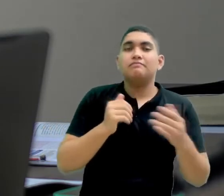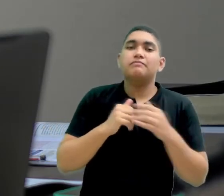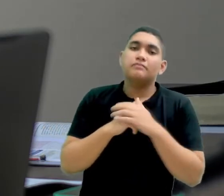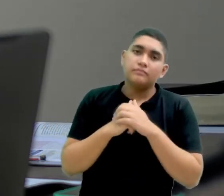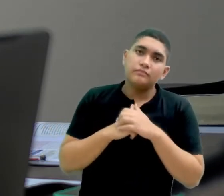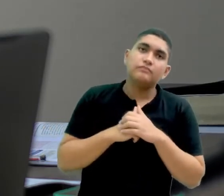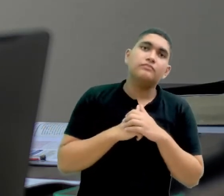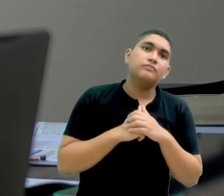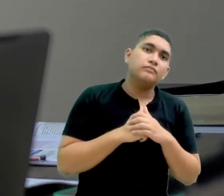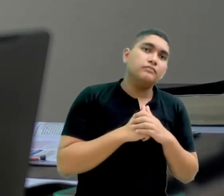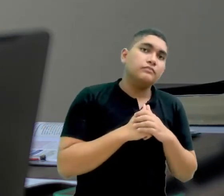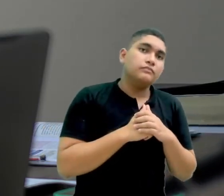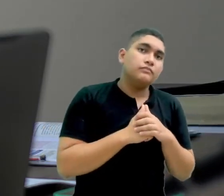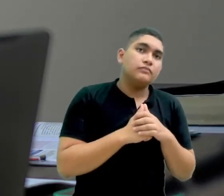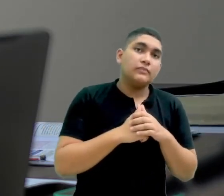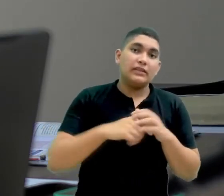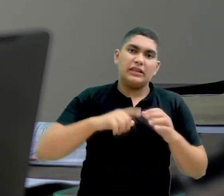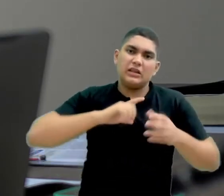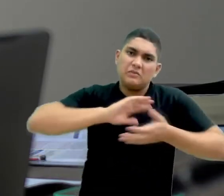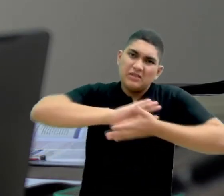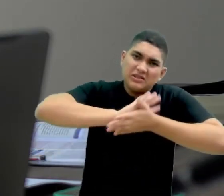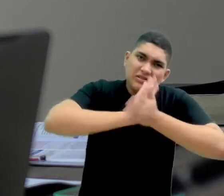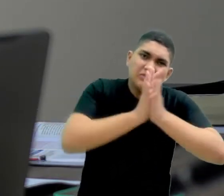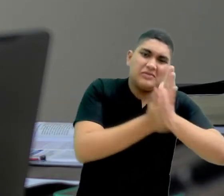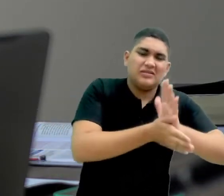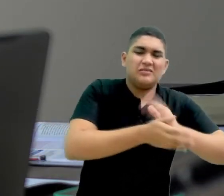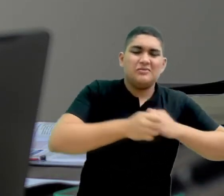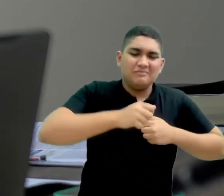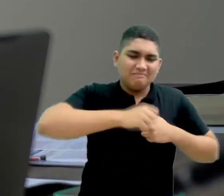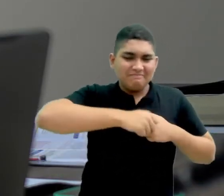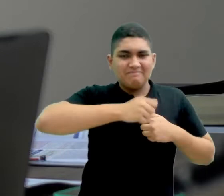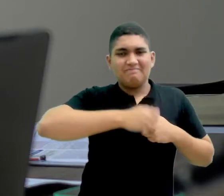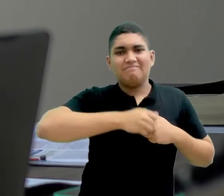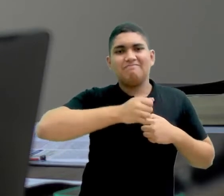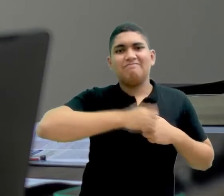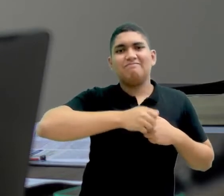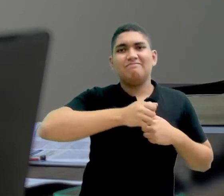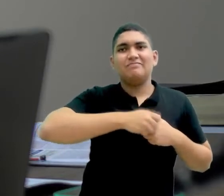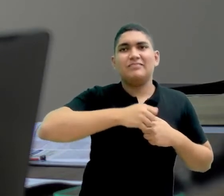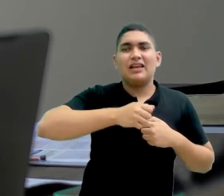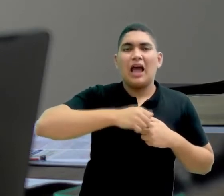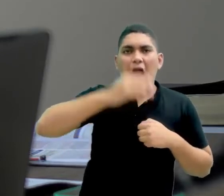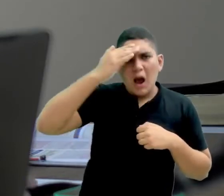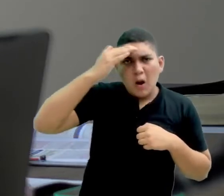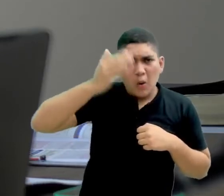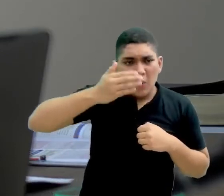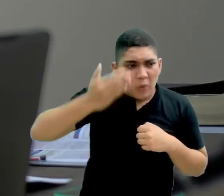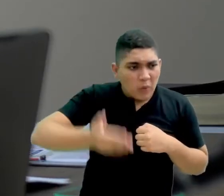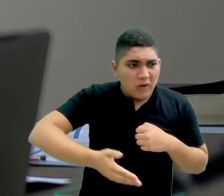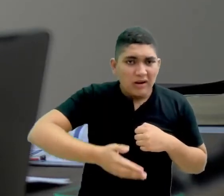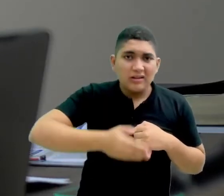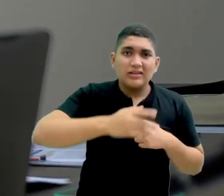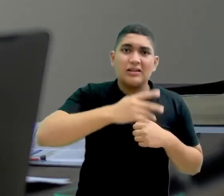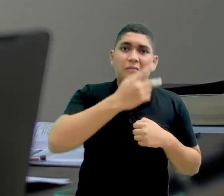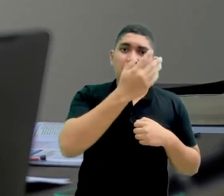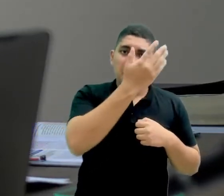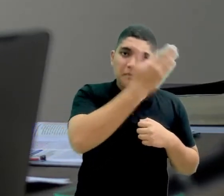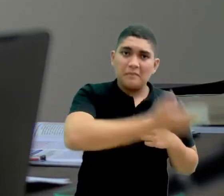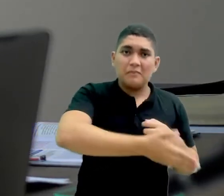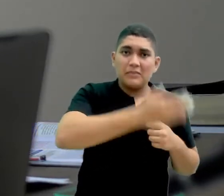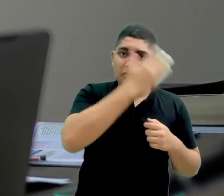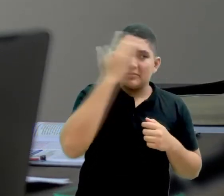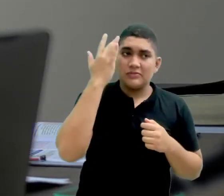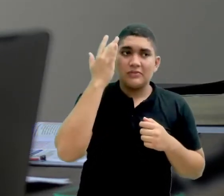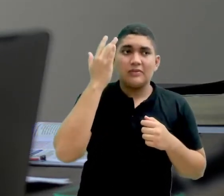externa, né? Essa destruição do íntimo da pessoa, atacando a honra da pessoa. E aqui nós já entramos